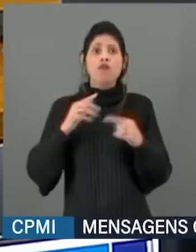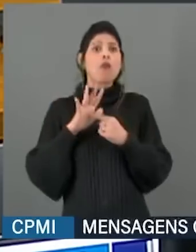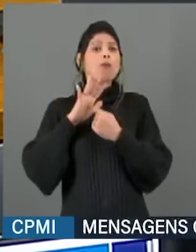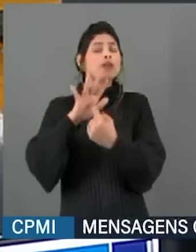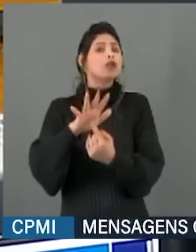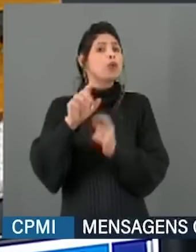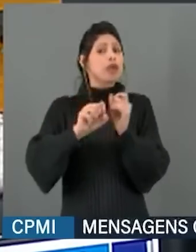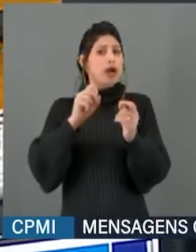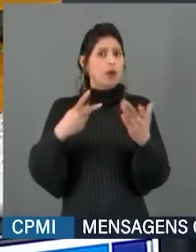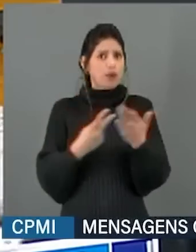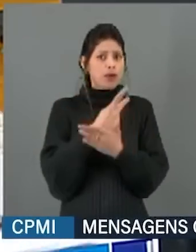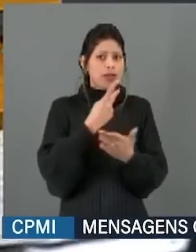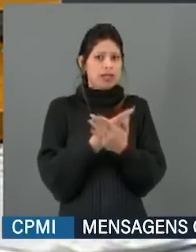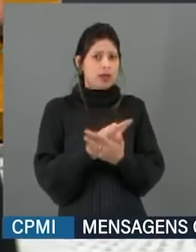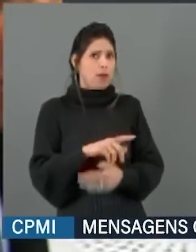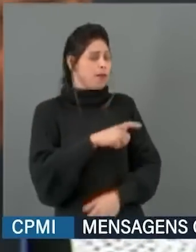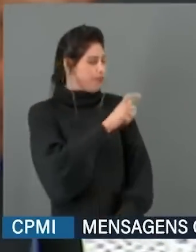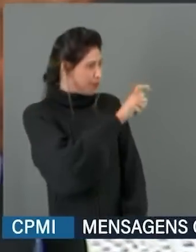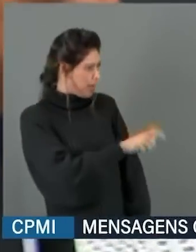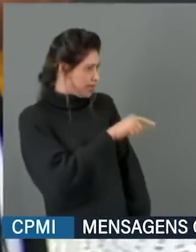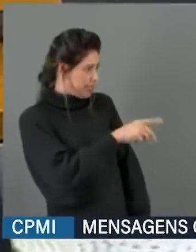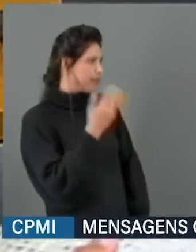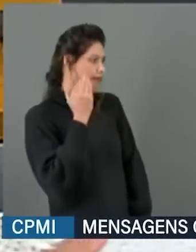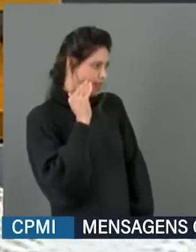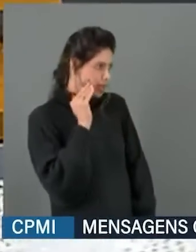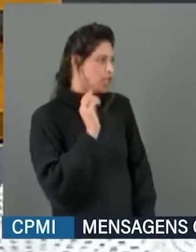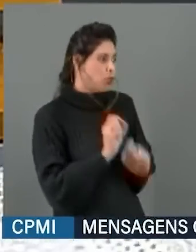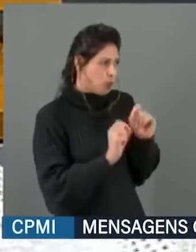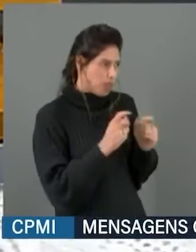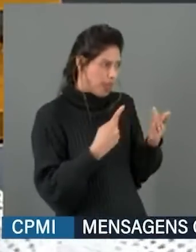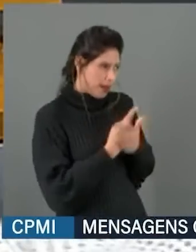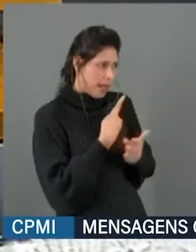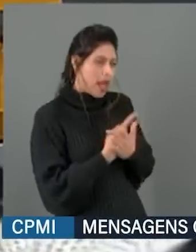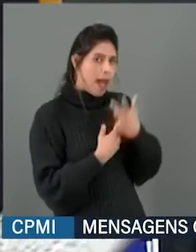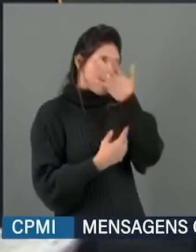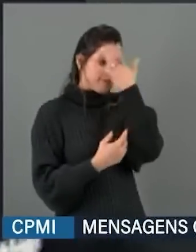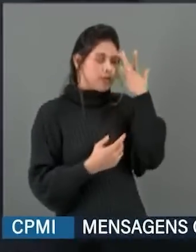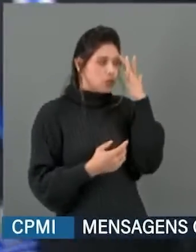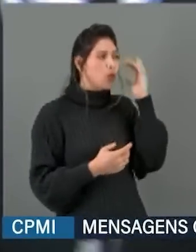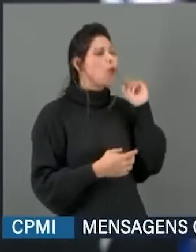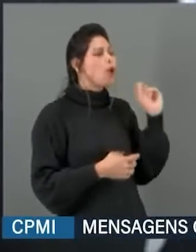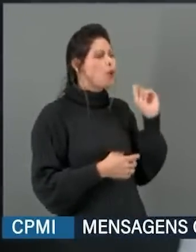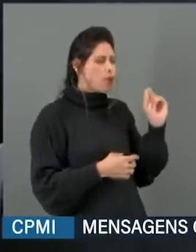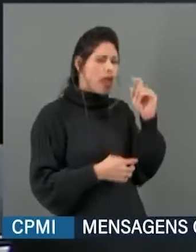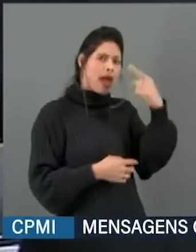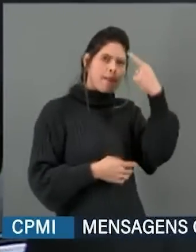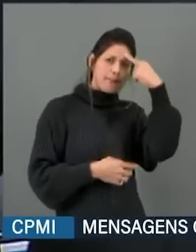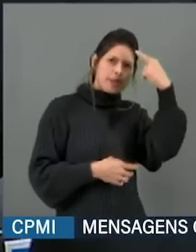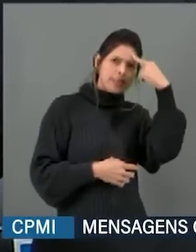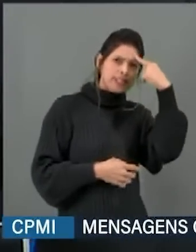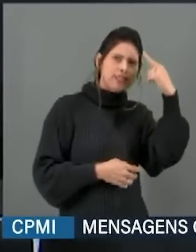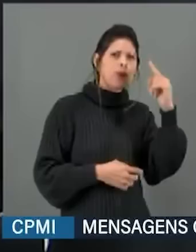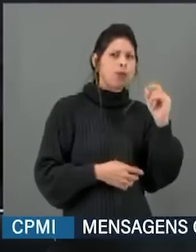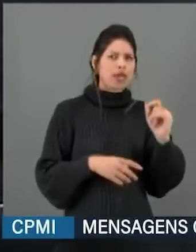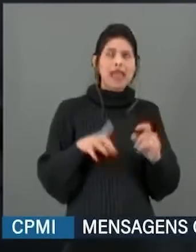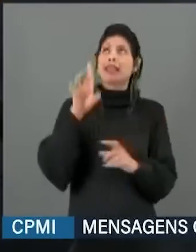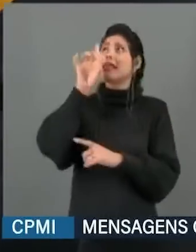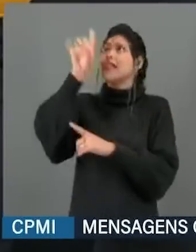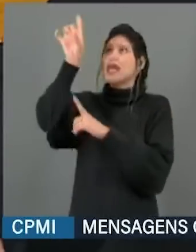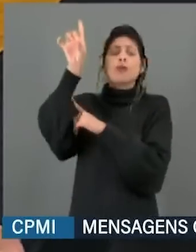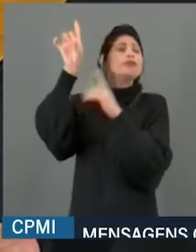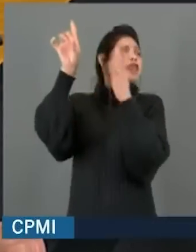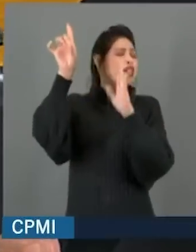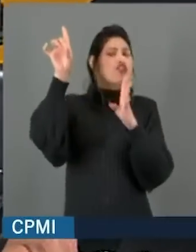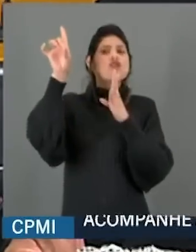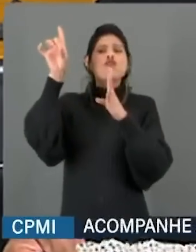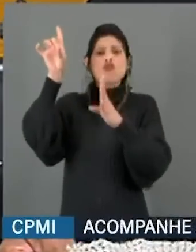situação, pastor Marcos Feliciano, que o senhor vai entender comigo, quem fiscaliza a consciência do ser humano, o único que consegue fazer isso se chama Deus. Nós não